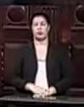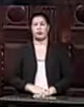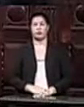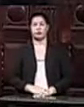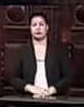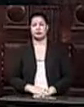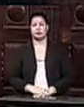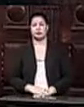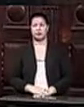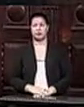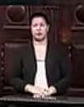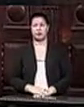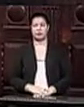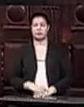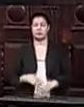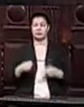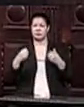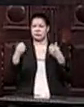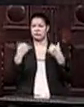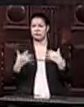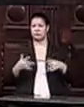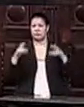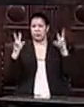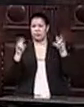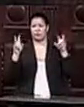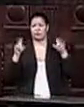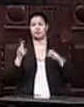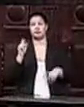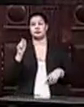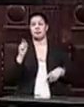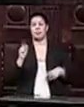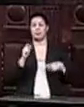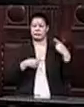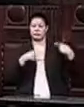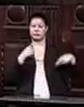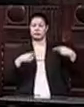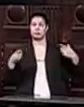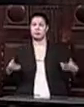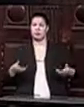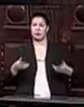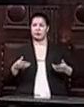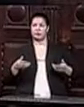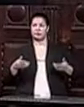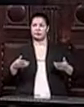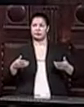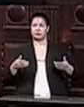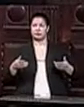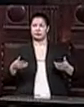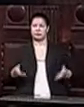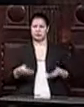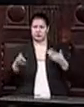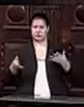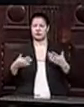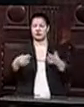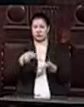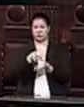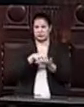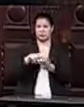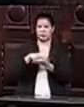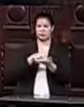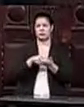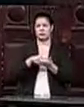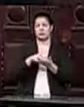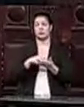que girou sobre o tema da política de incentivos ao setor têxtil